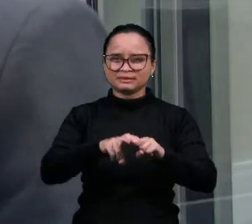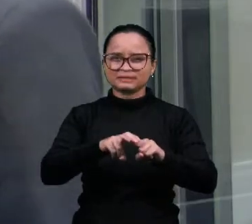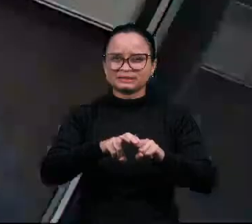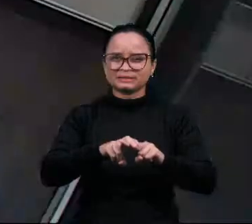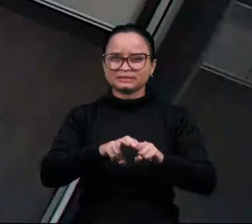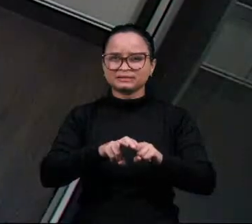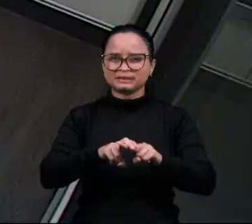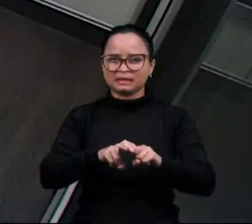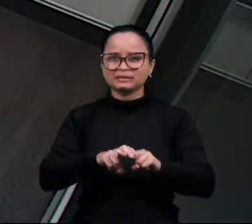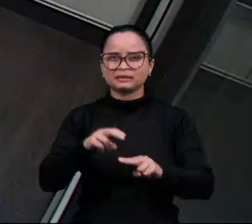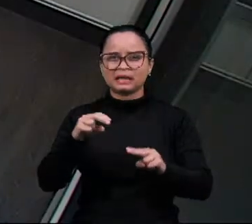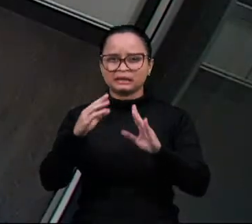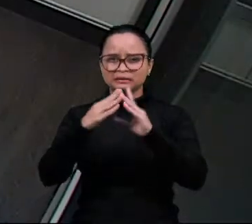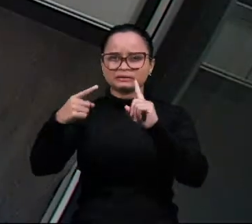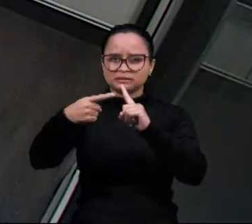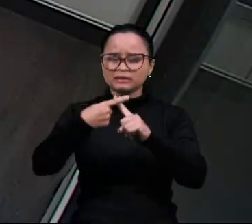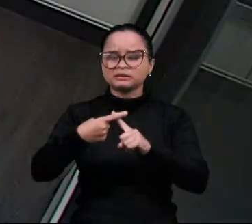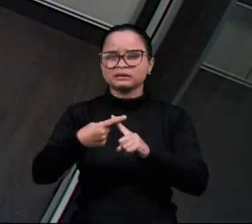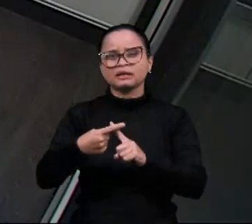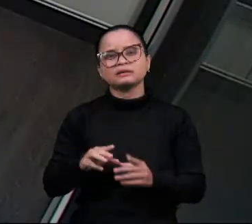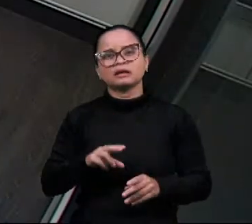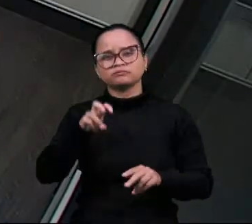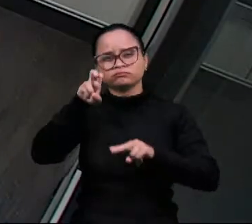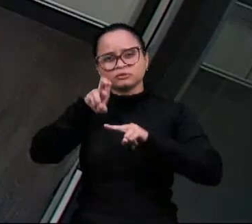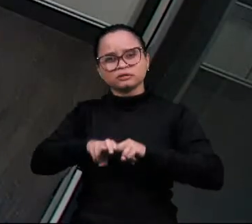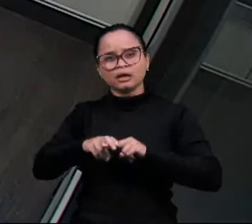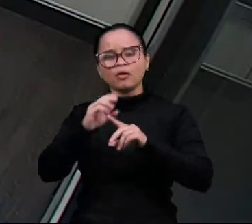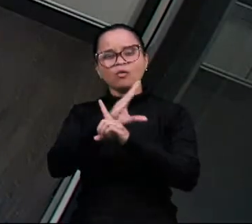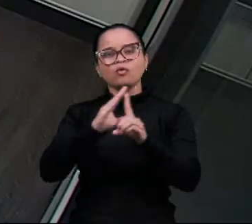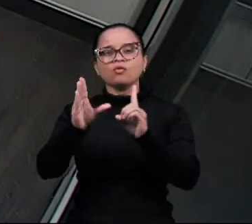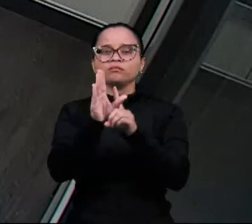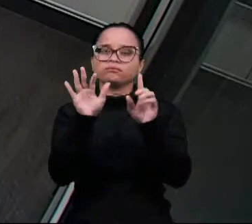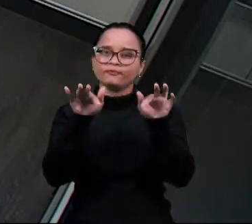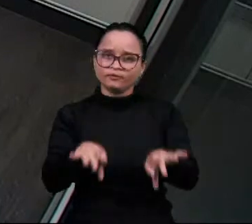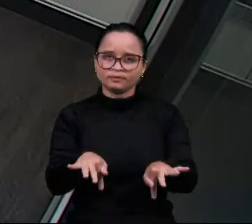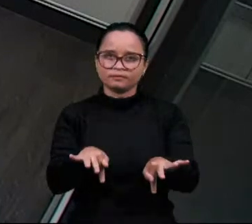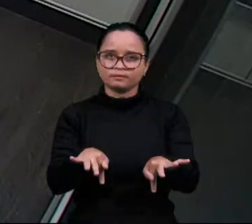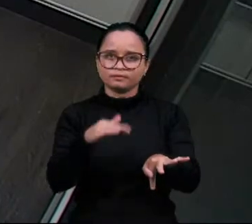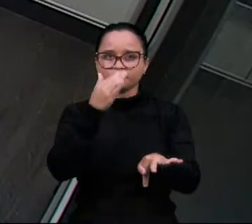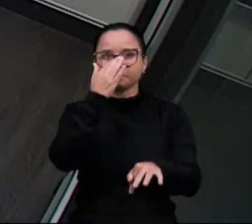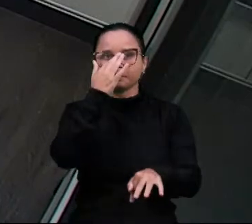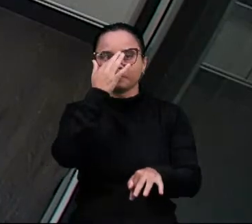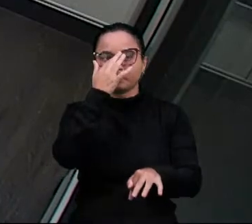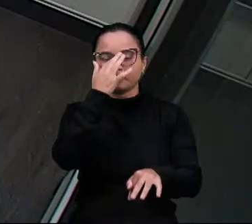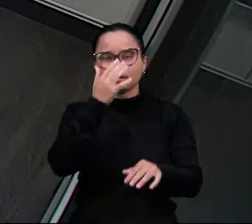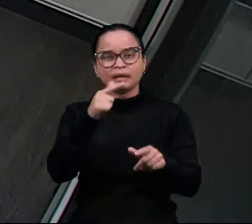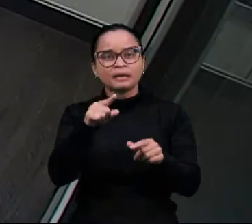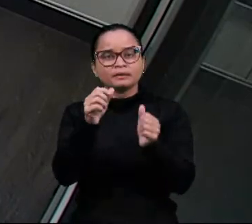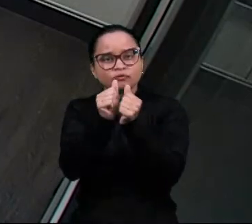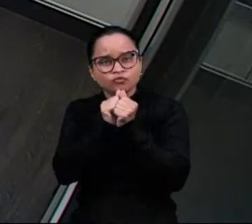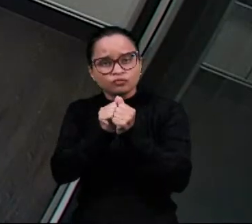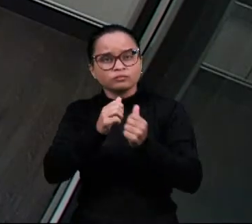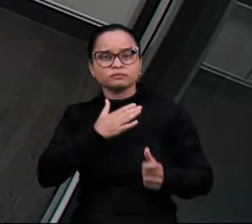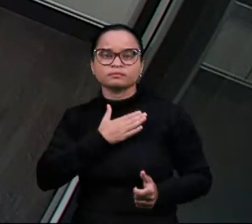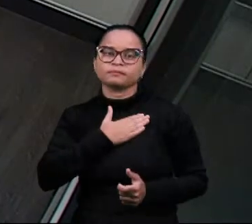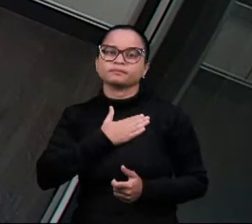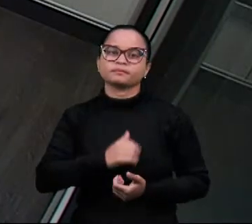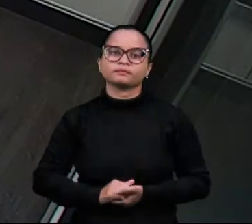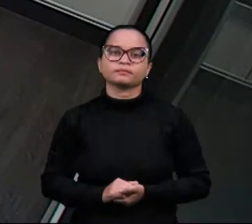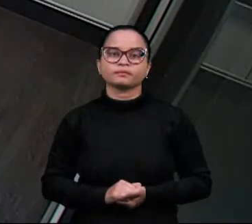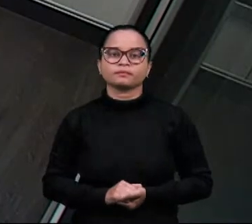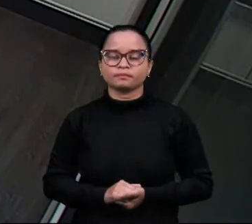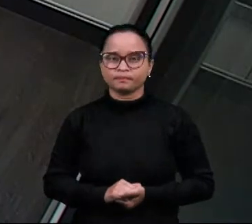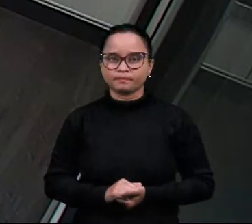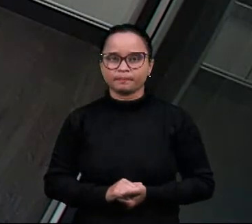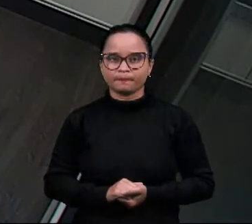igreja, e o culto acabou, encerrou aquele culto, ele estava comigo ali, e foi falado